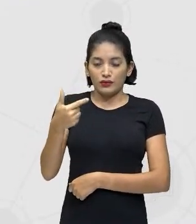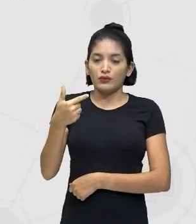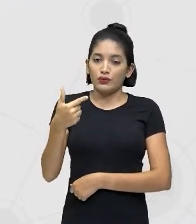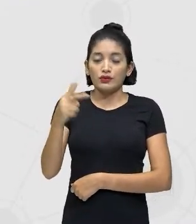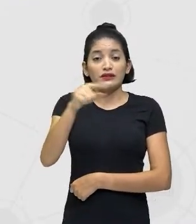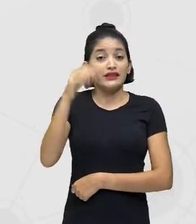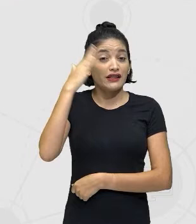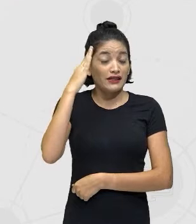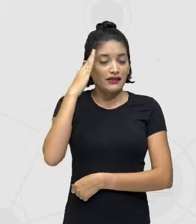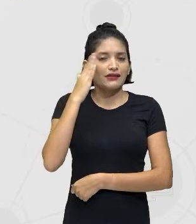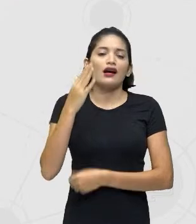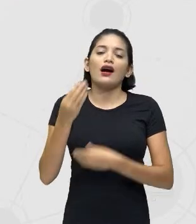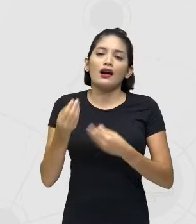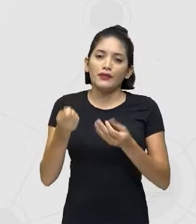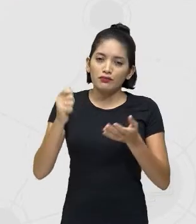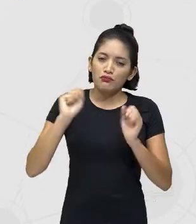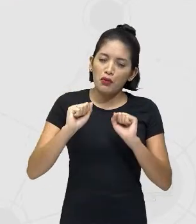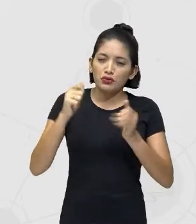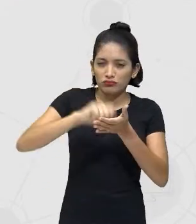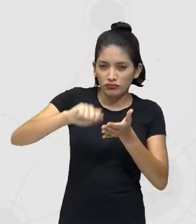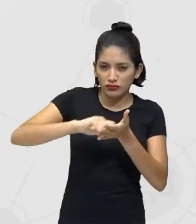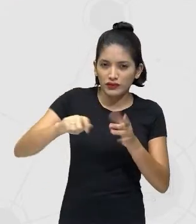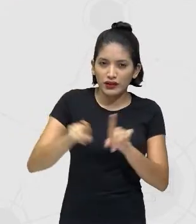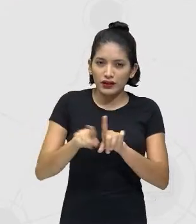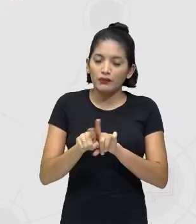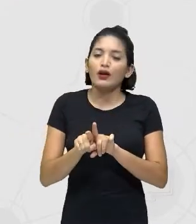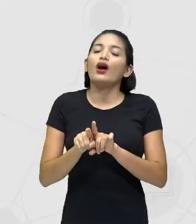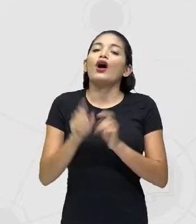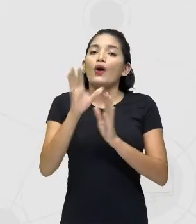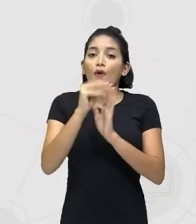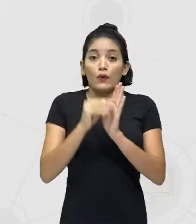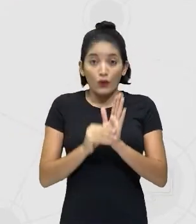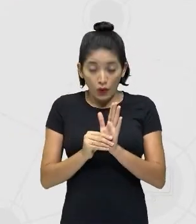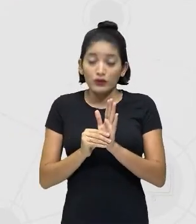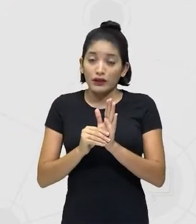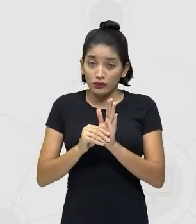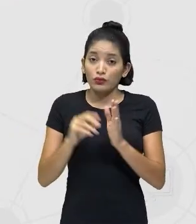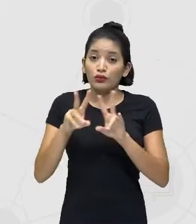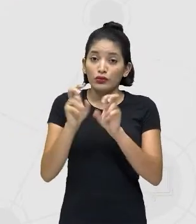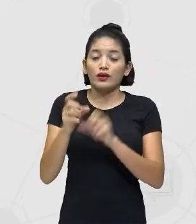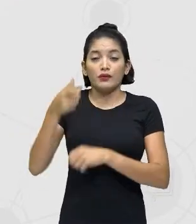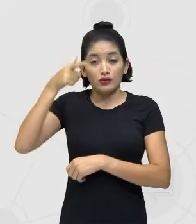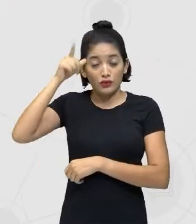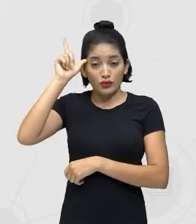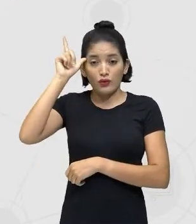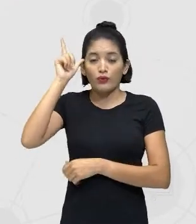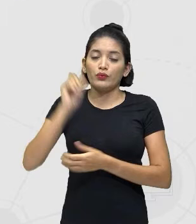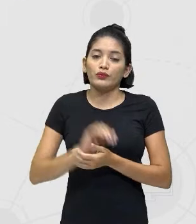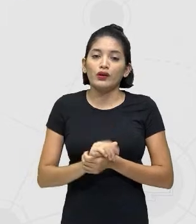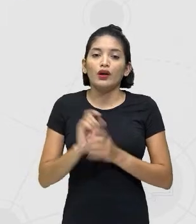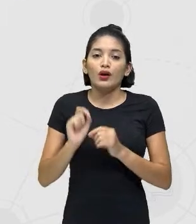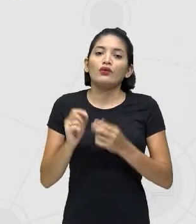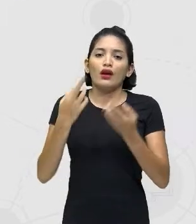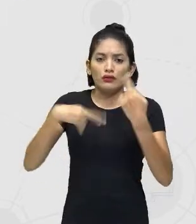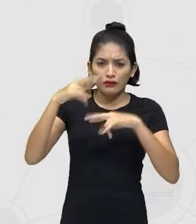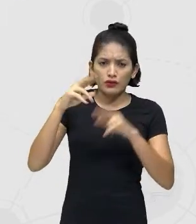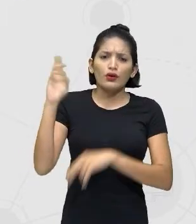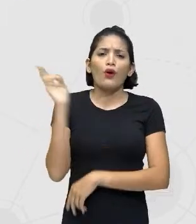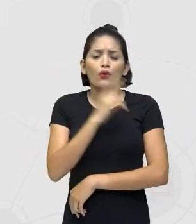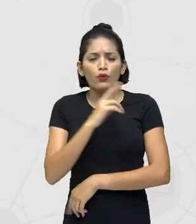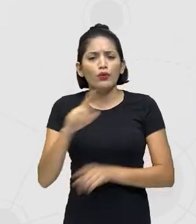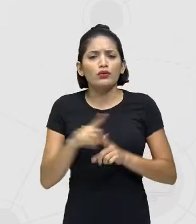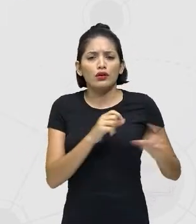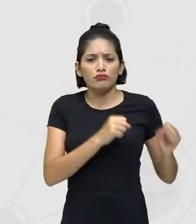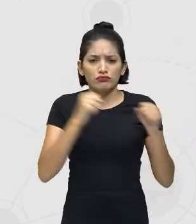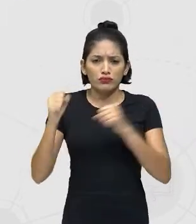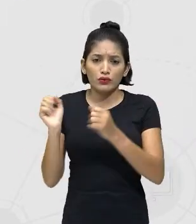vocês já sabem, já tomam nota aí, é justamente o conteúdo da nossa aula de ontem, o Praticando, que vai ser a Revolução Russa, a tomada do poder